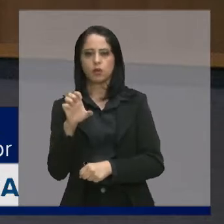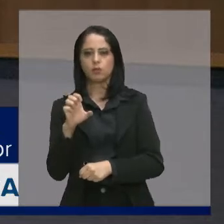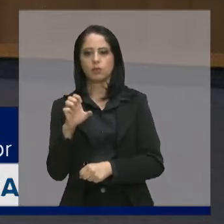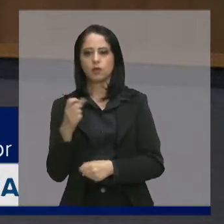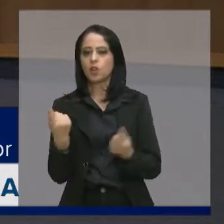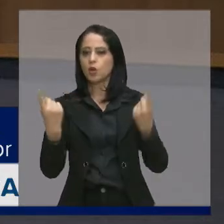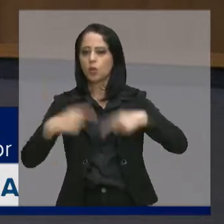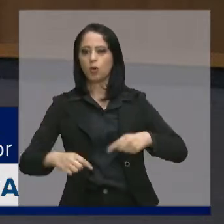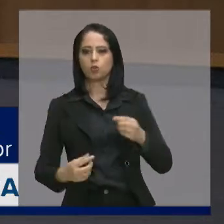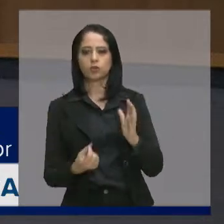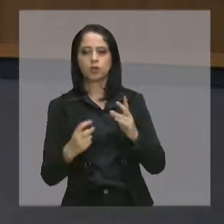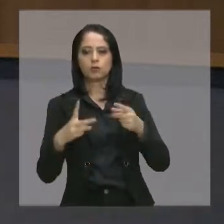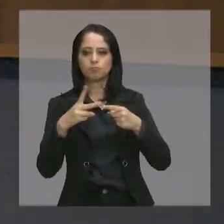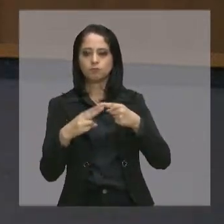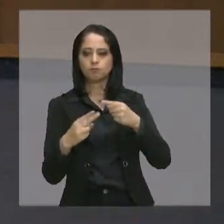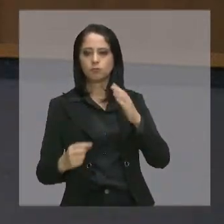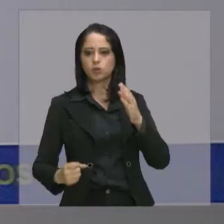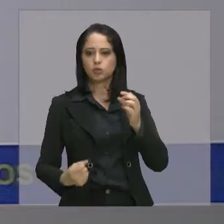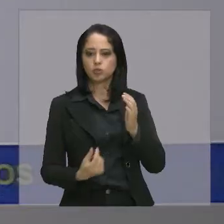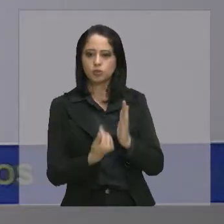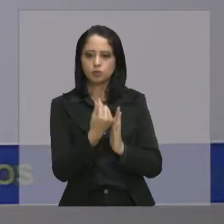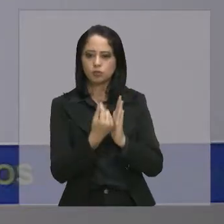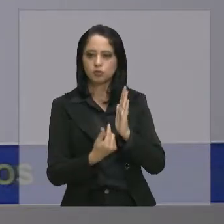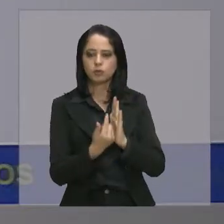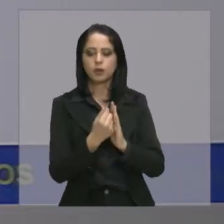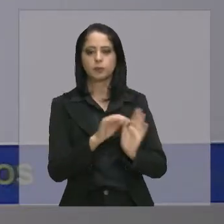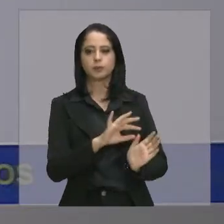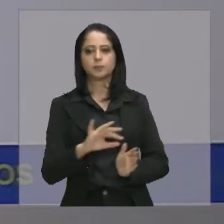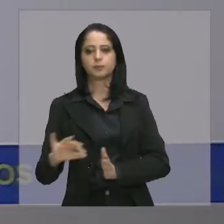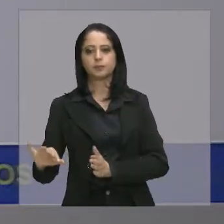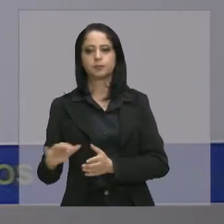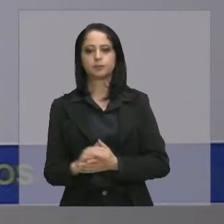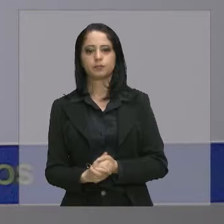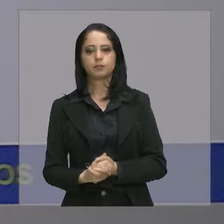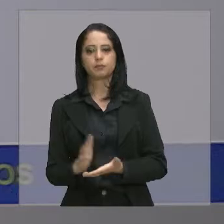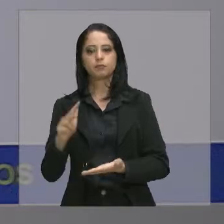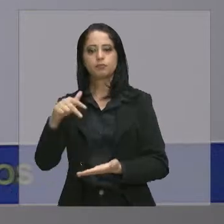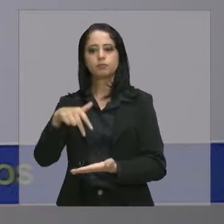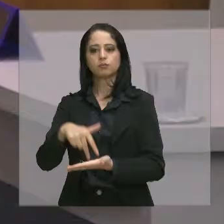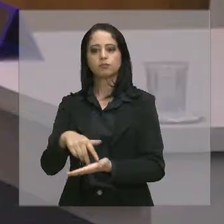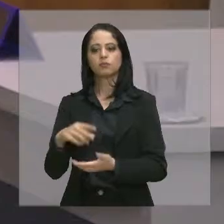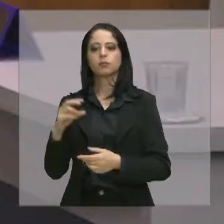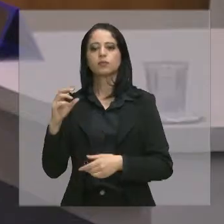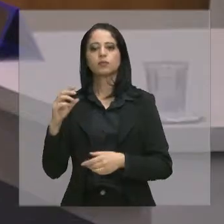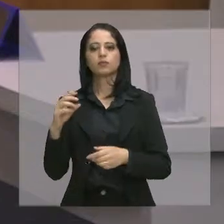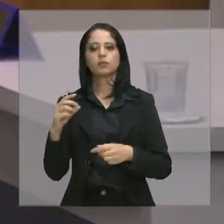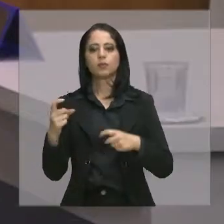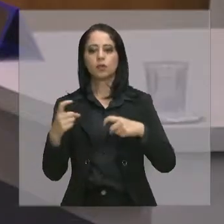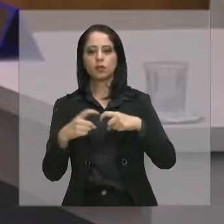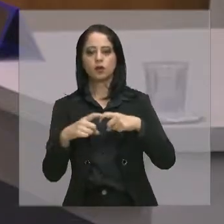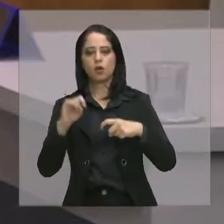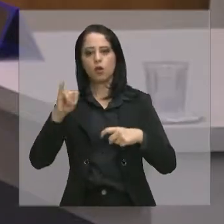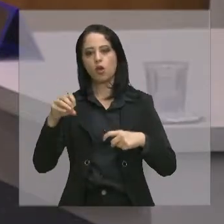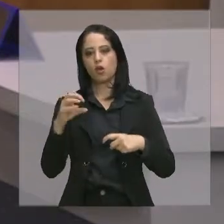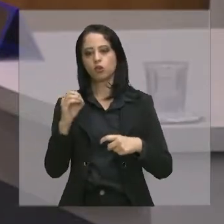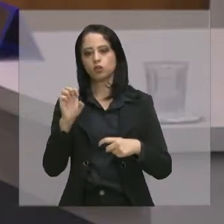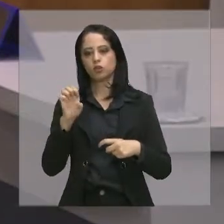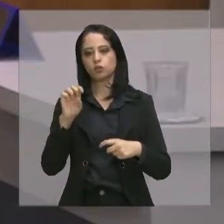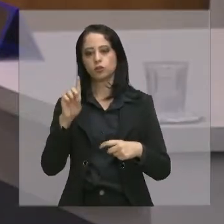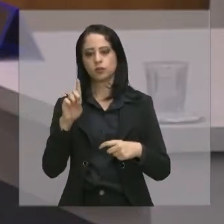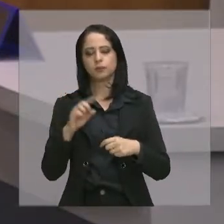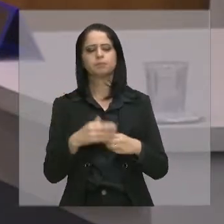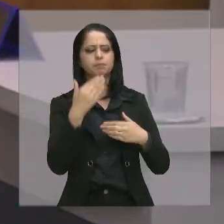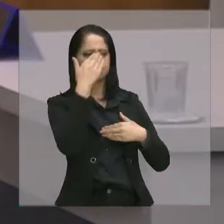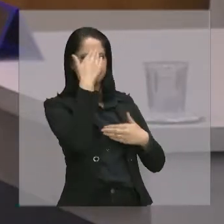absurdo do governo Bolsonaro. Com a palavra, o vereador doutor José Cláudio. Obrigado, presidente